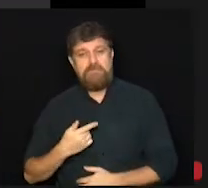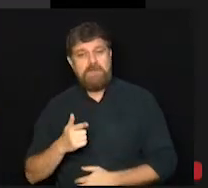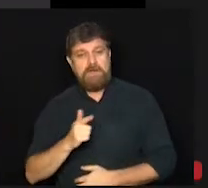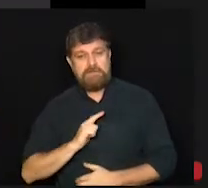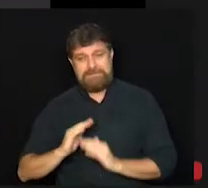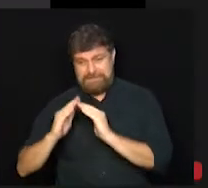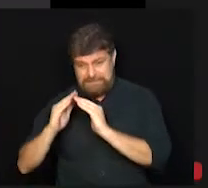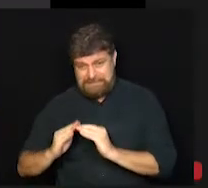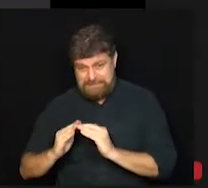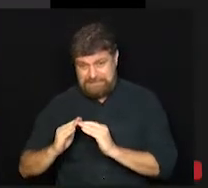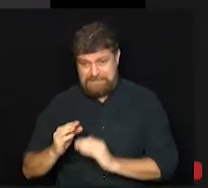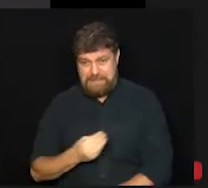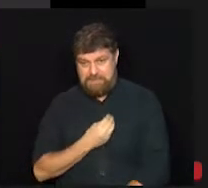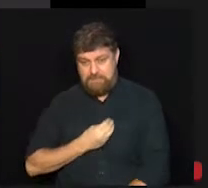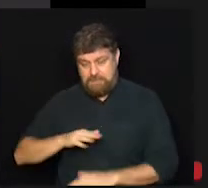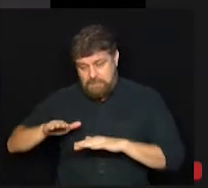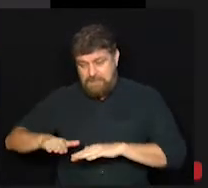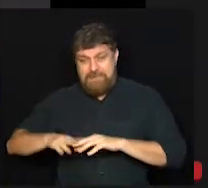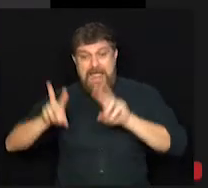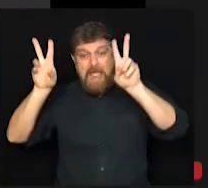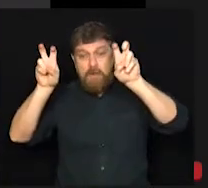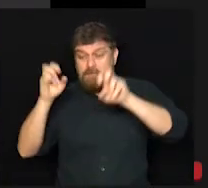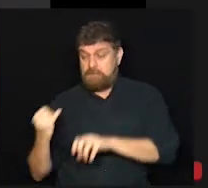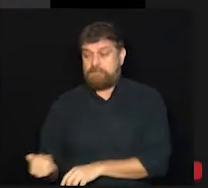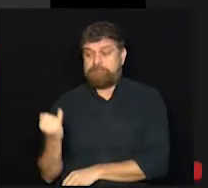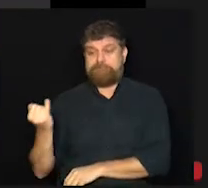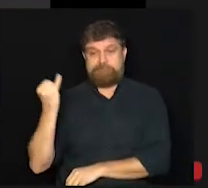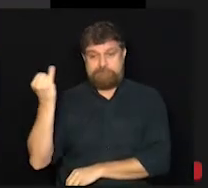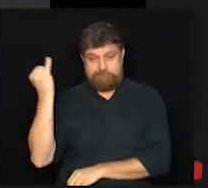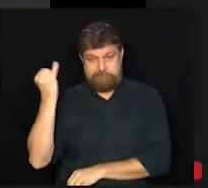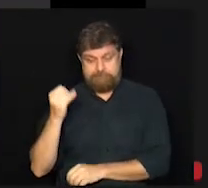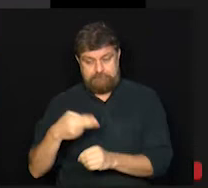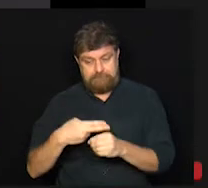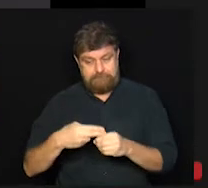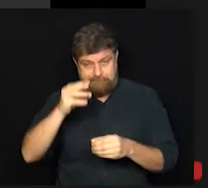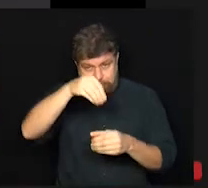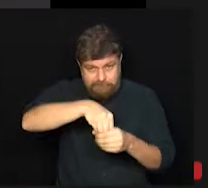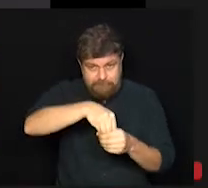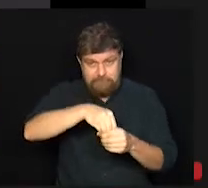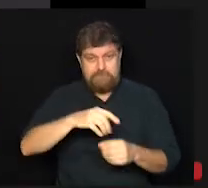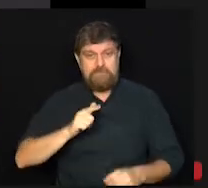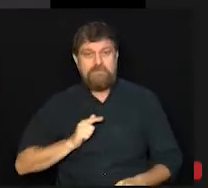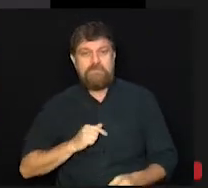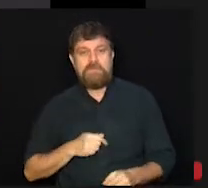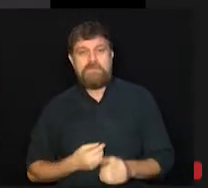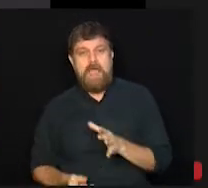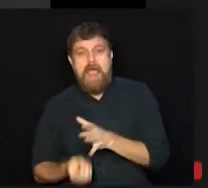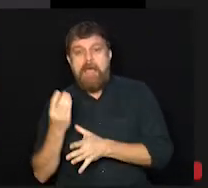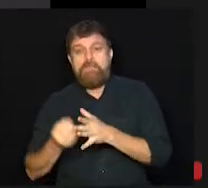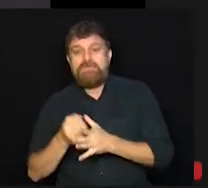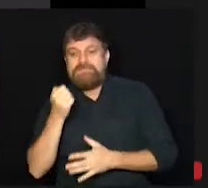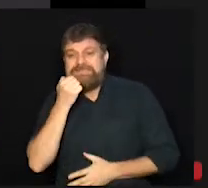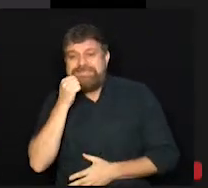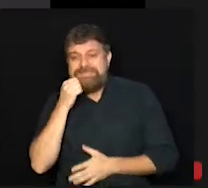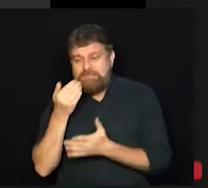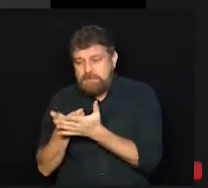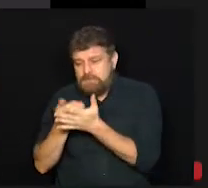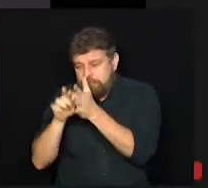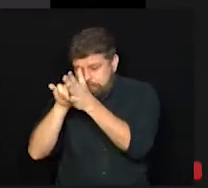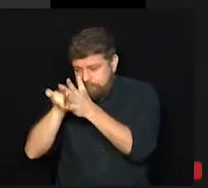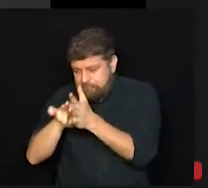se tornou um grande assunto dentro da universidade. Bom, a Unicamp, do ponto de vista de produção científica, ela é